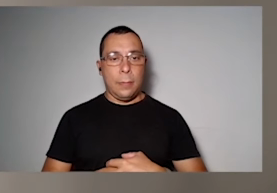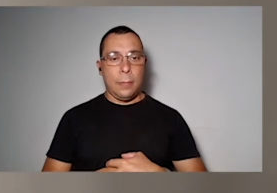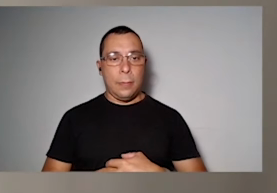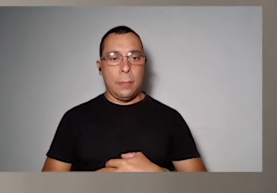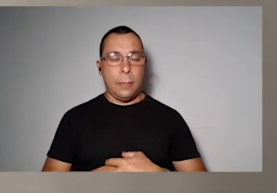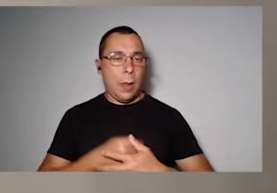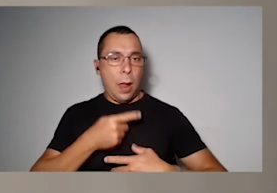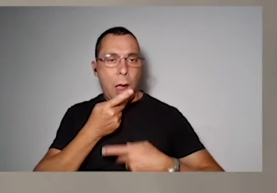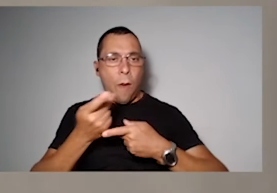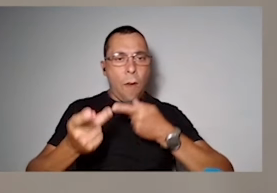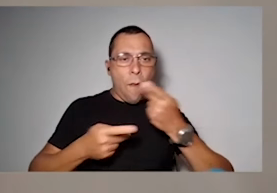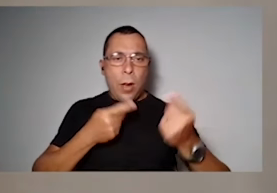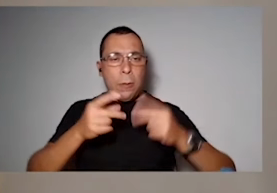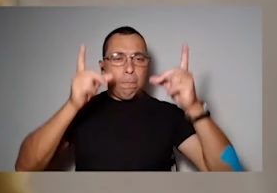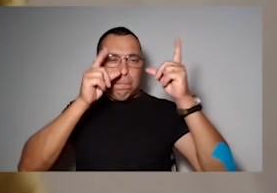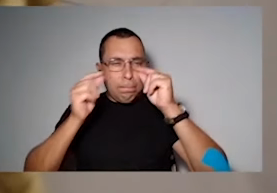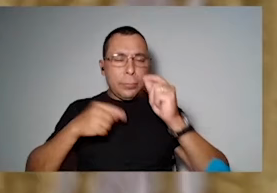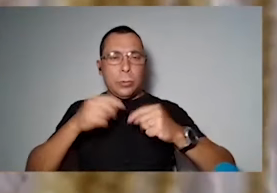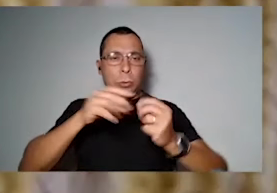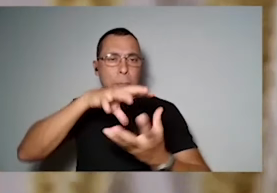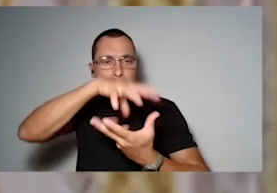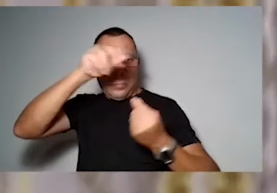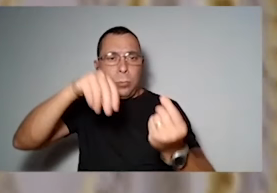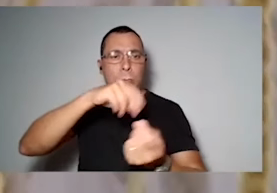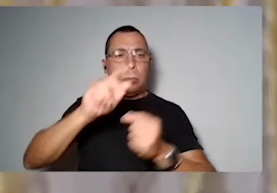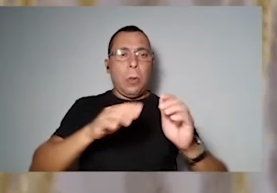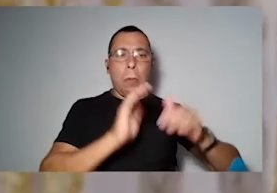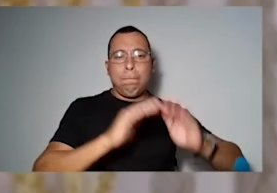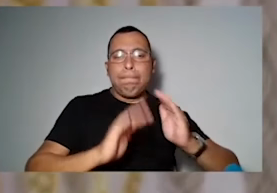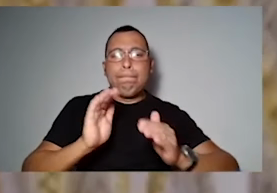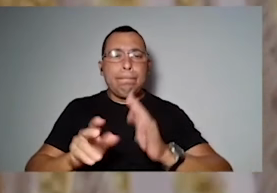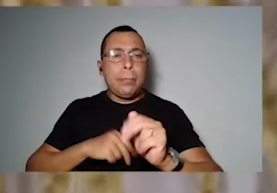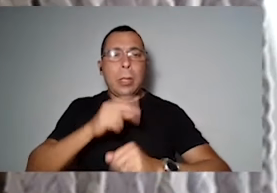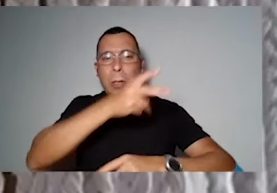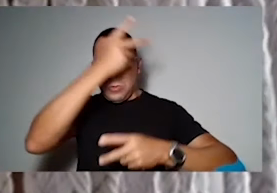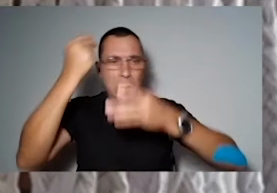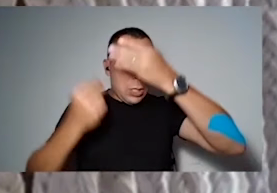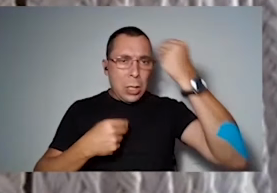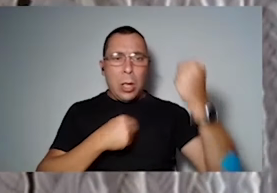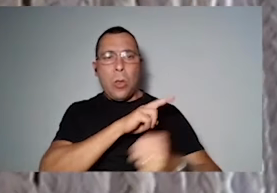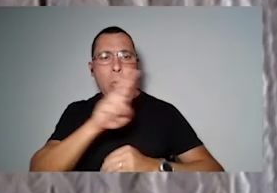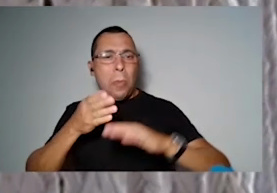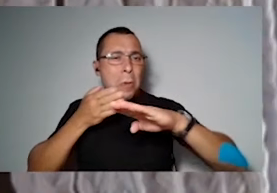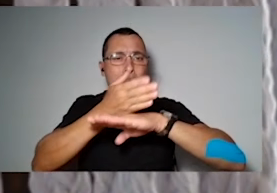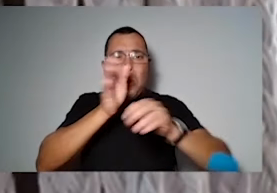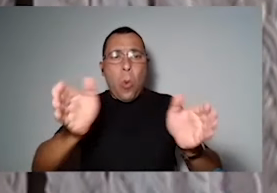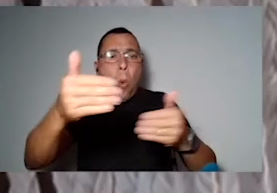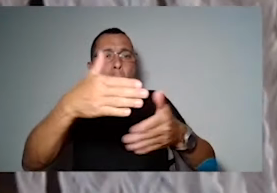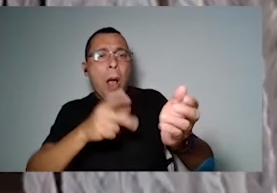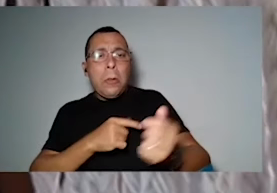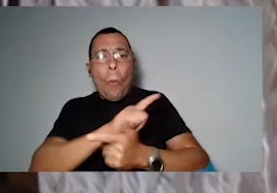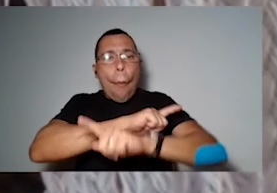Eu falei em arrepios, eu falei fechando os olhos e pedindo aos orixás que não esquecessem o meu nome. Eu falei gritando sozinha no quarto